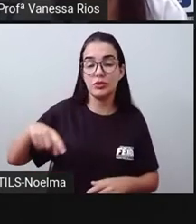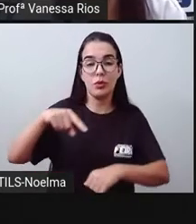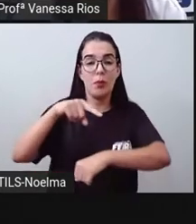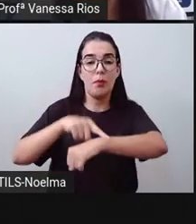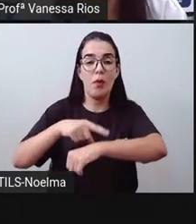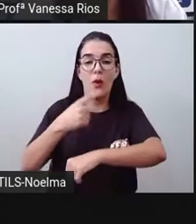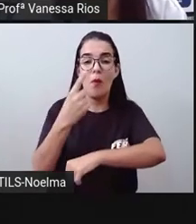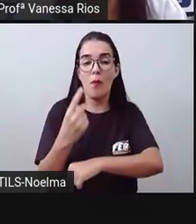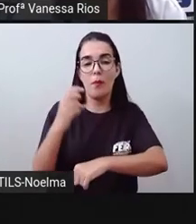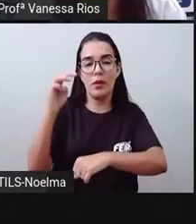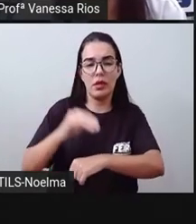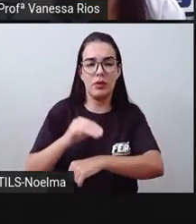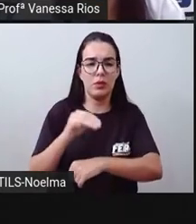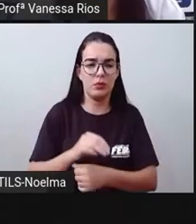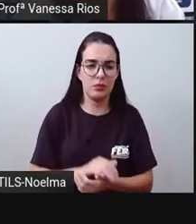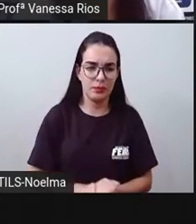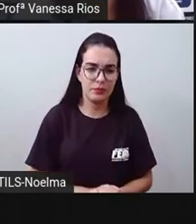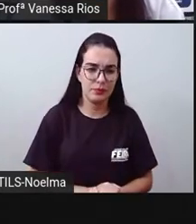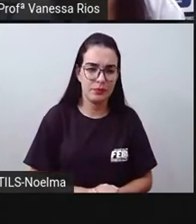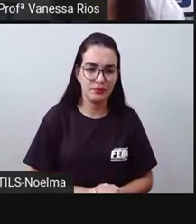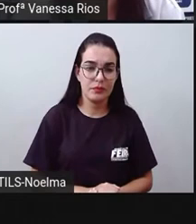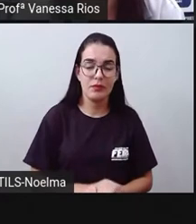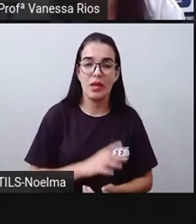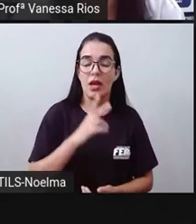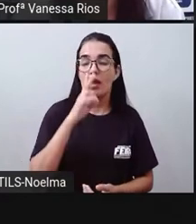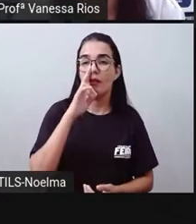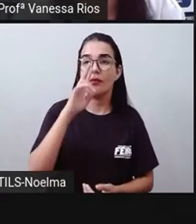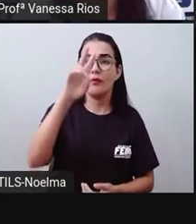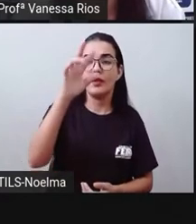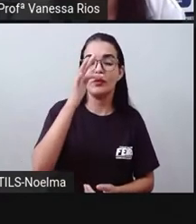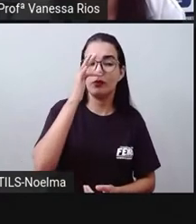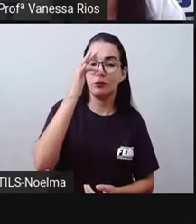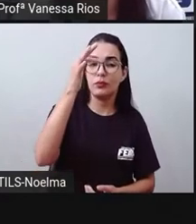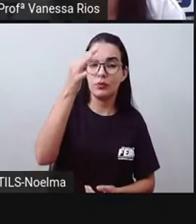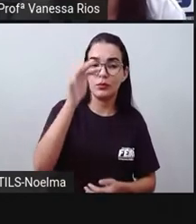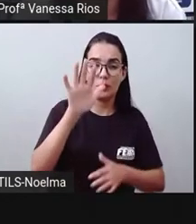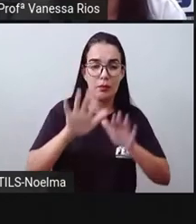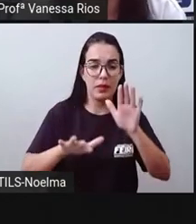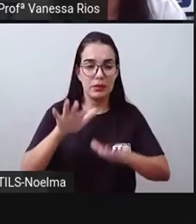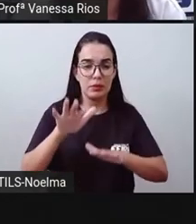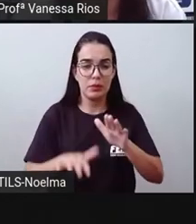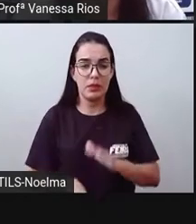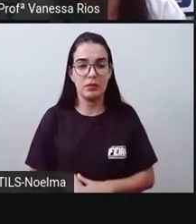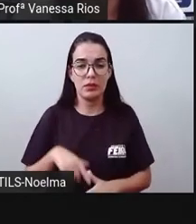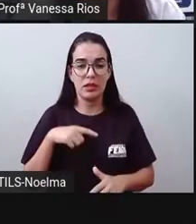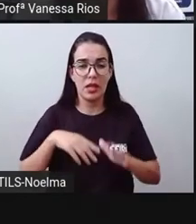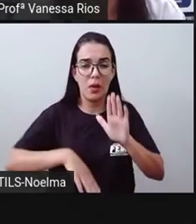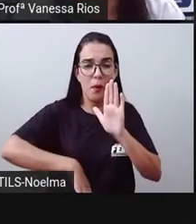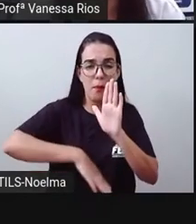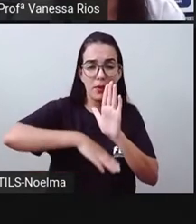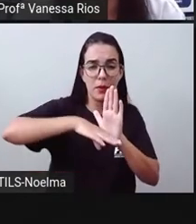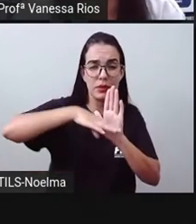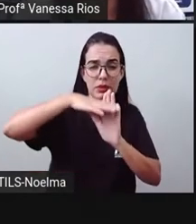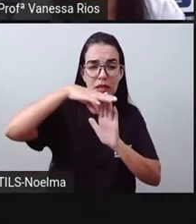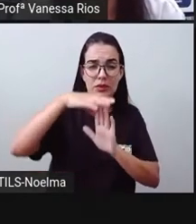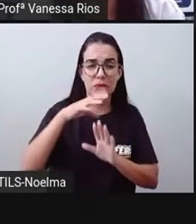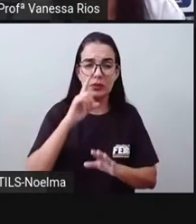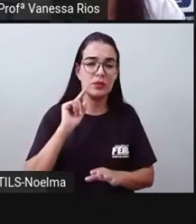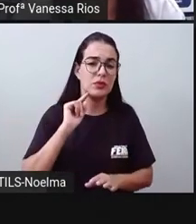dos oceanos por resíduos sólidos continuar a ser executado como atualmente,